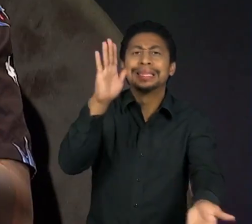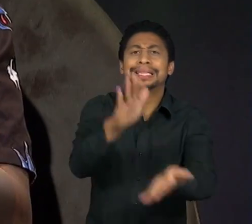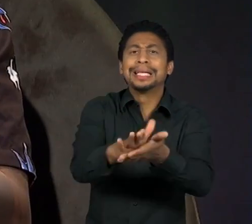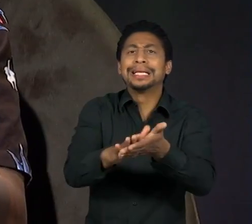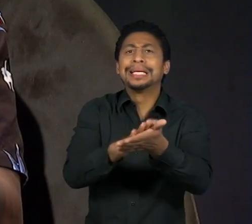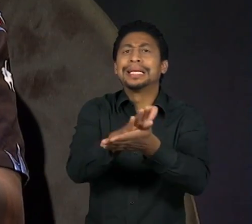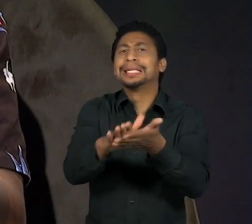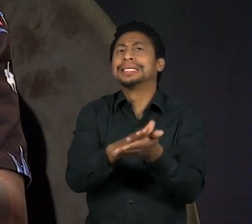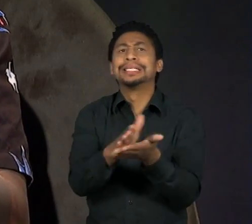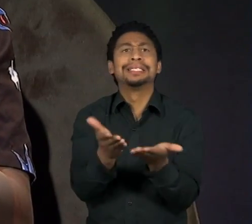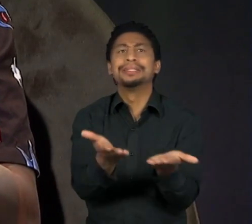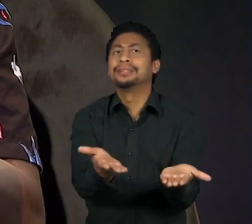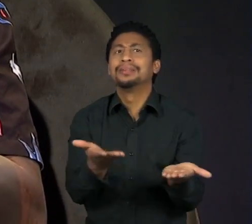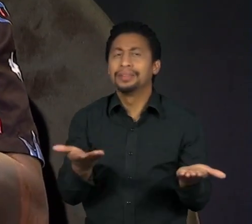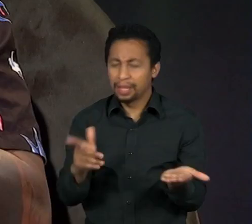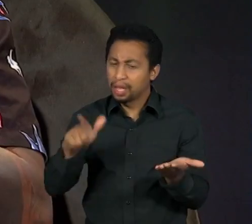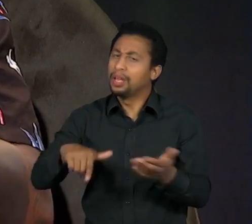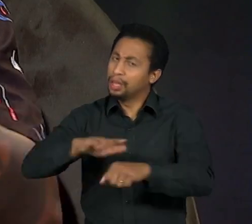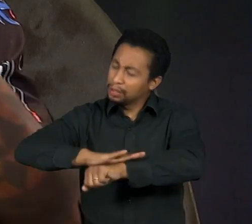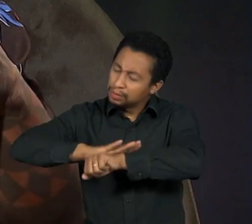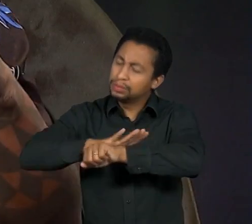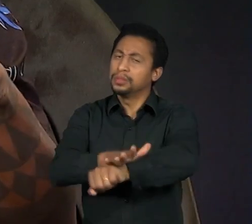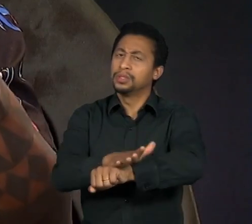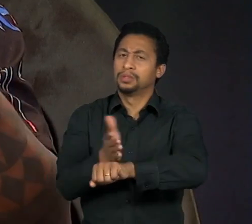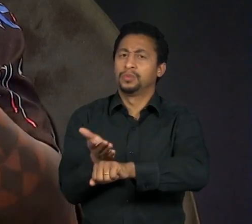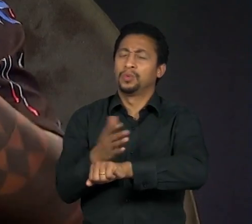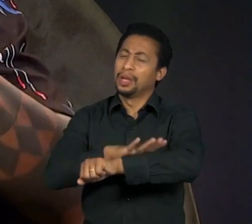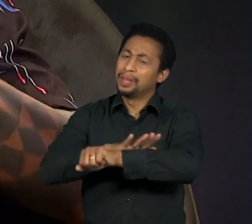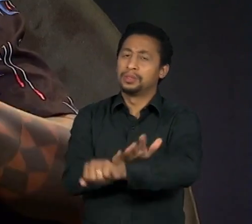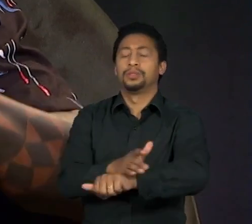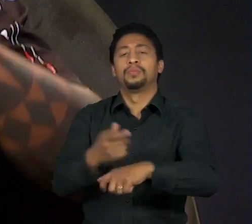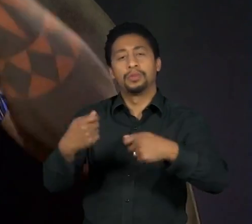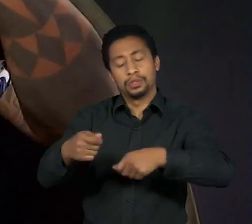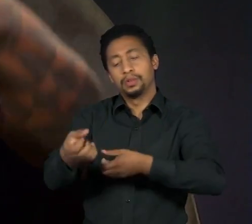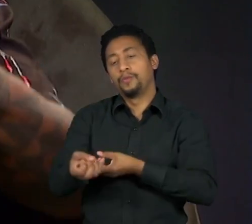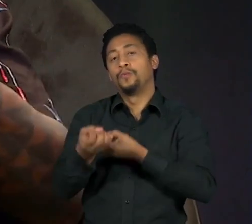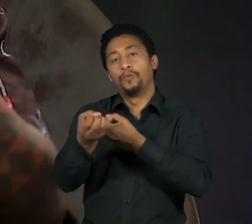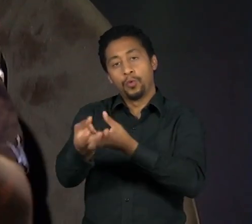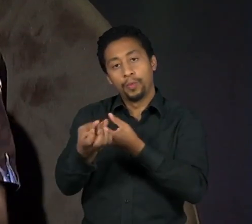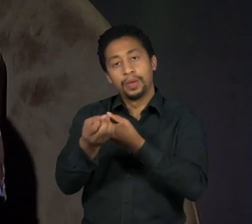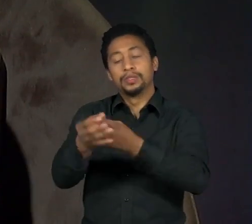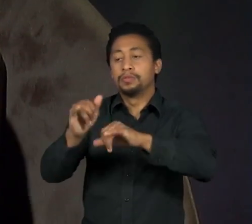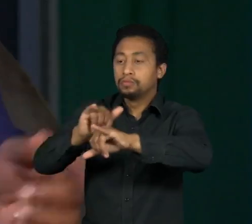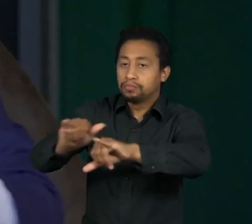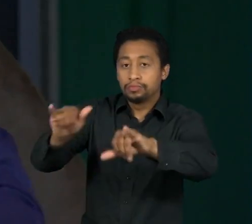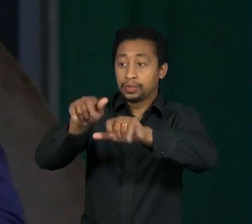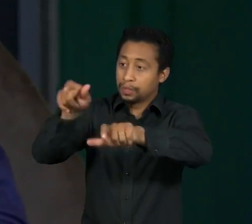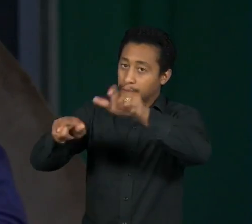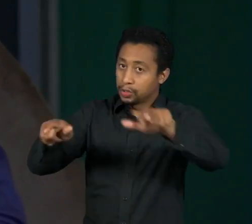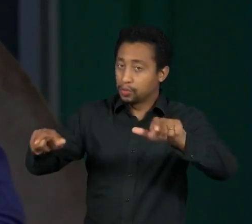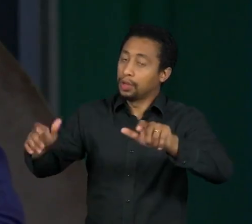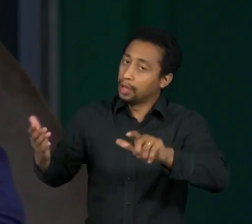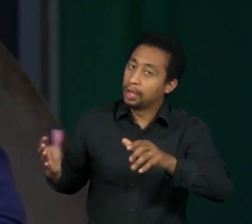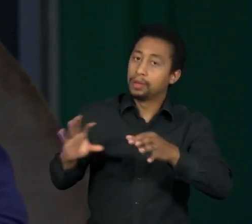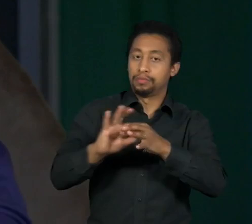percepção de que o racismo é estrutural, ele precisa ser mais universalizado e as pessoas, de fato, precisam embarcar nessa luta com a gente. No próximo bloco, nós vamos ver